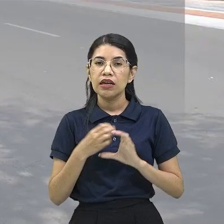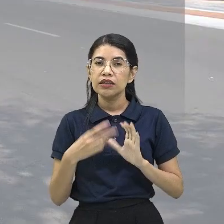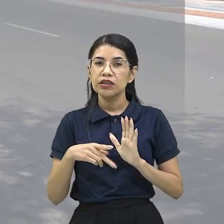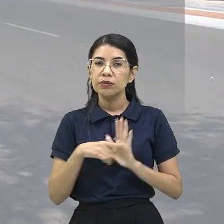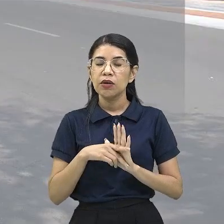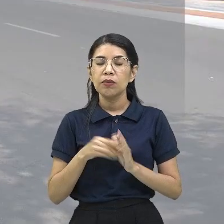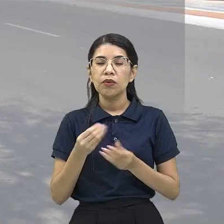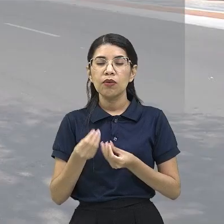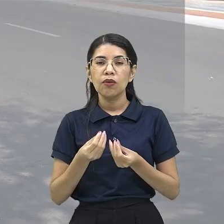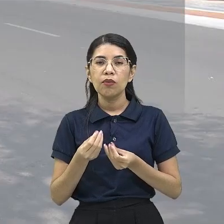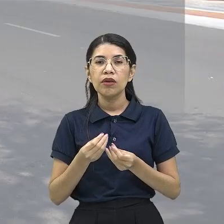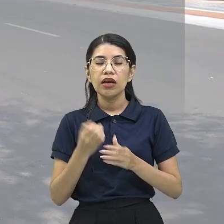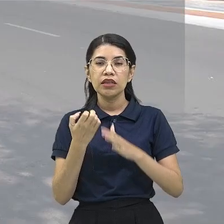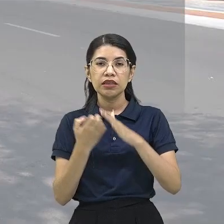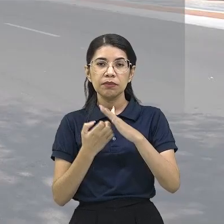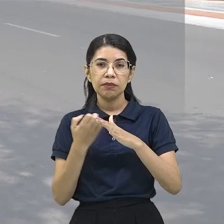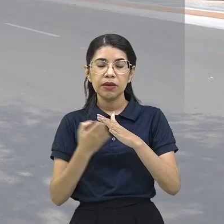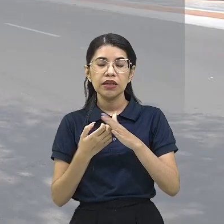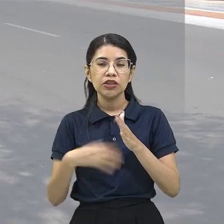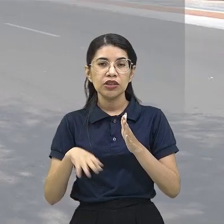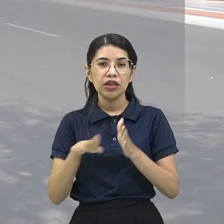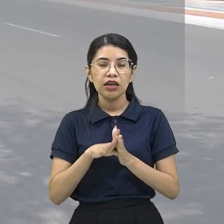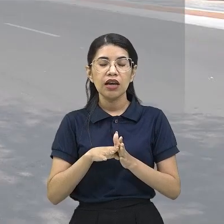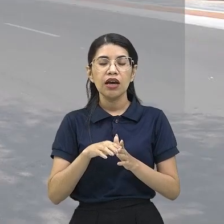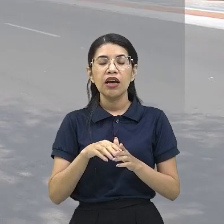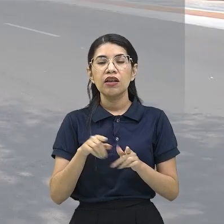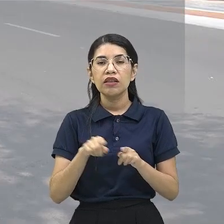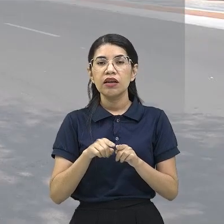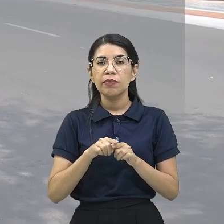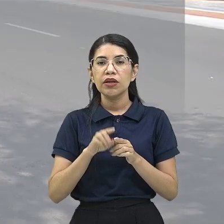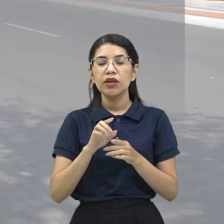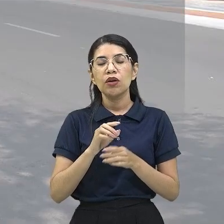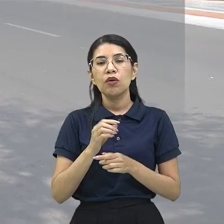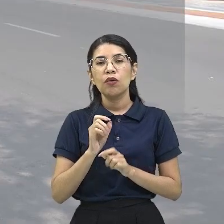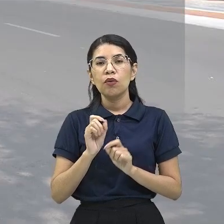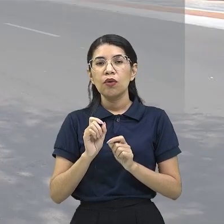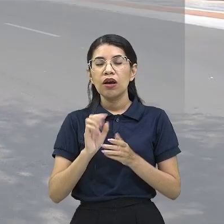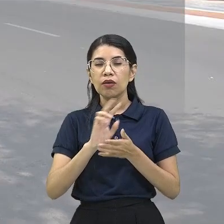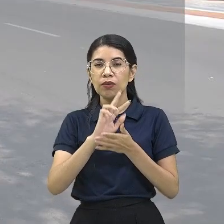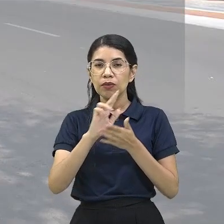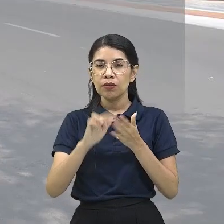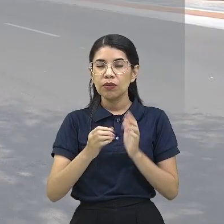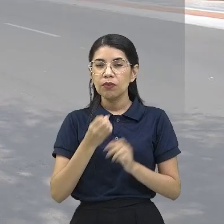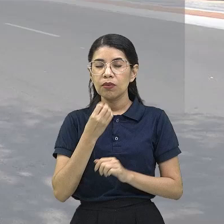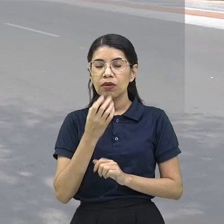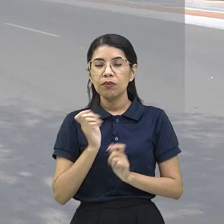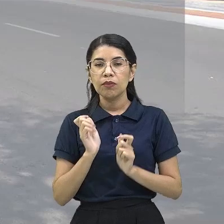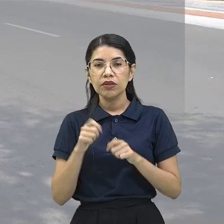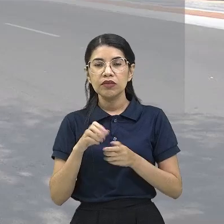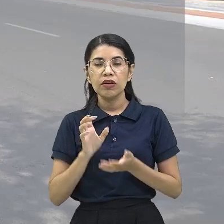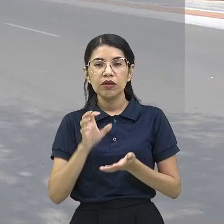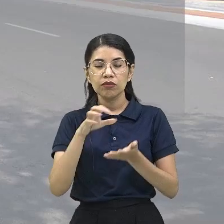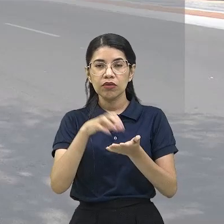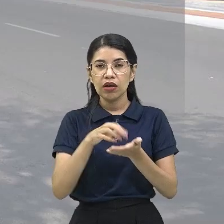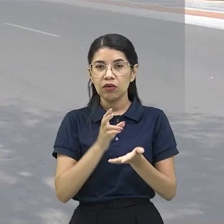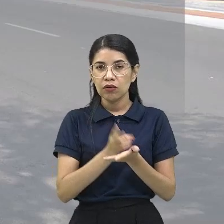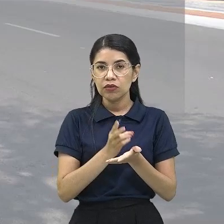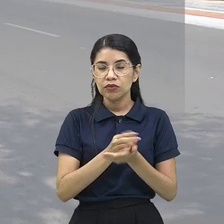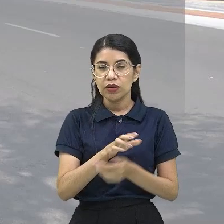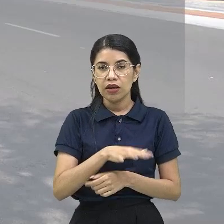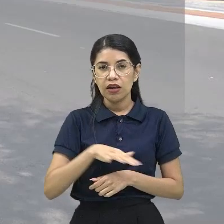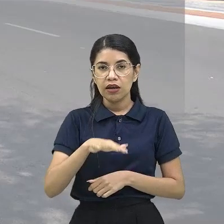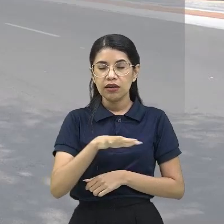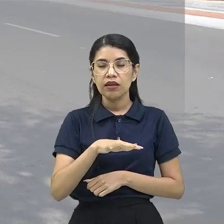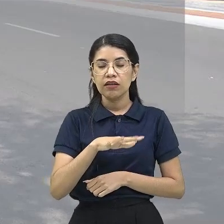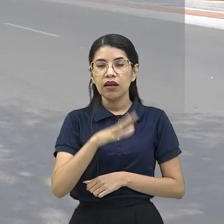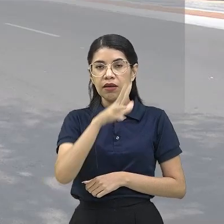da chegada dessas indústrias, os benefícios que são ofertados para que essas indústrias se instalem aqui na região. E aí